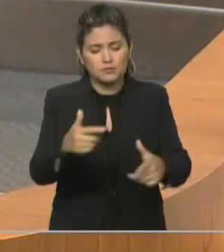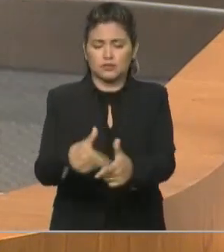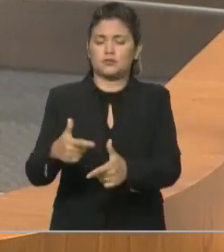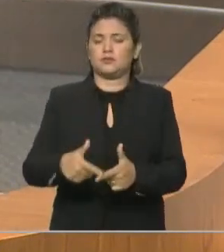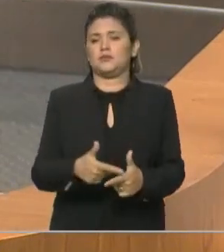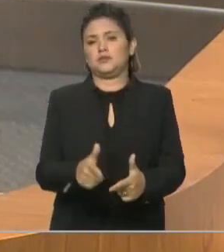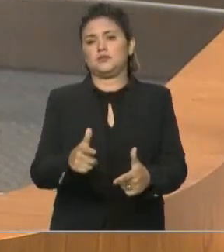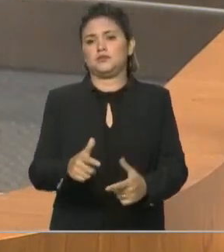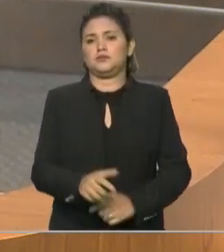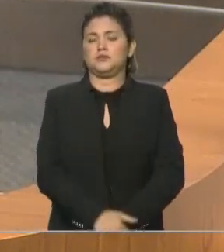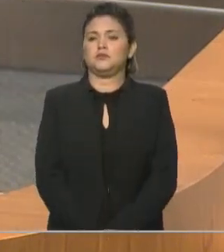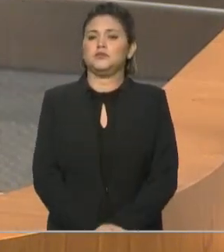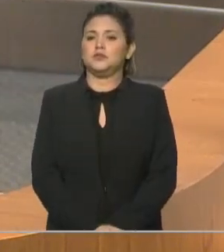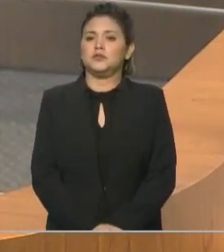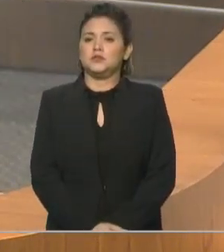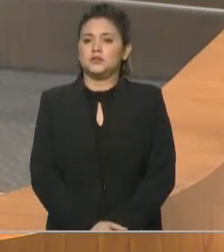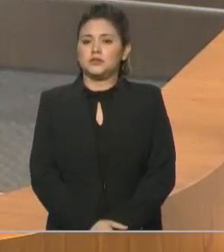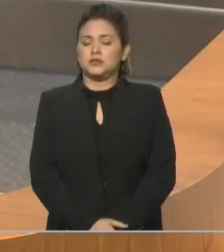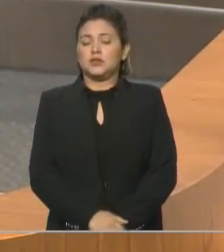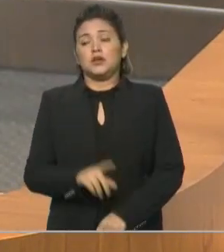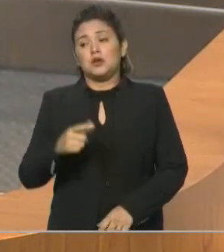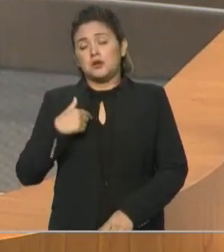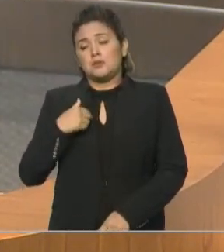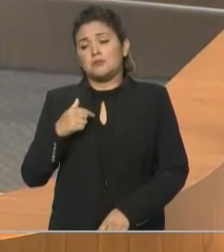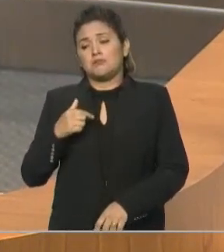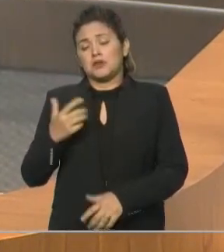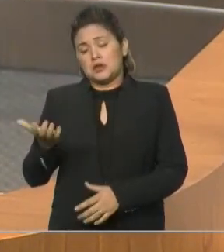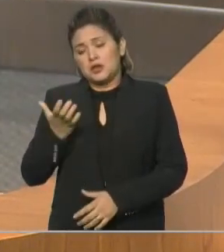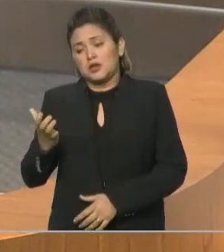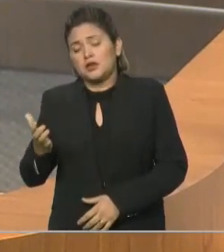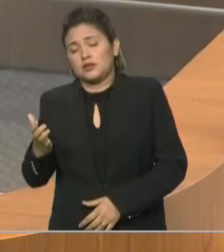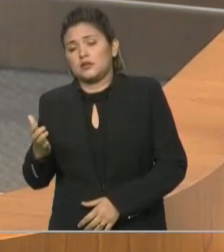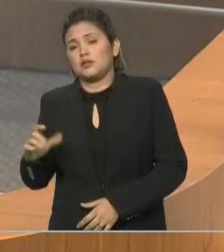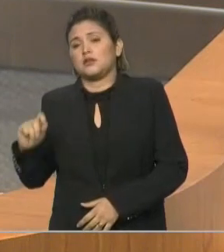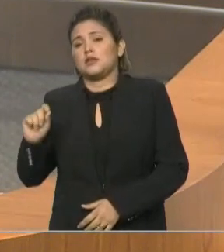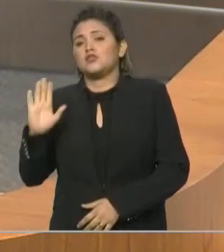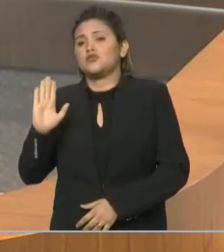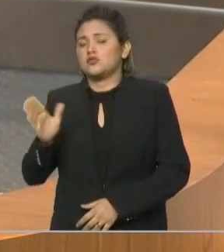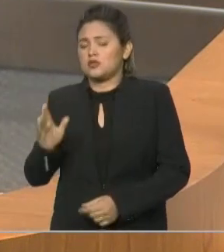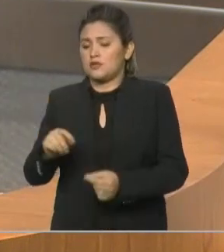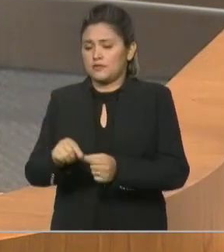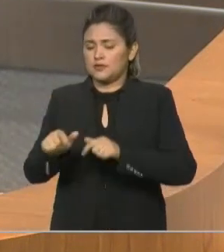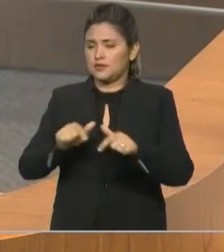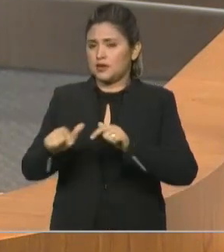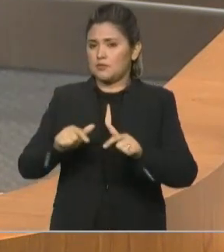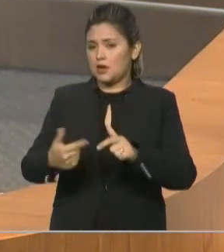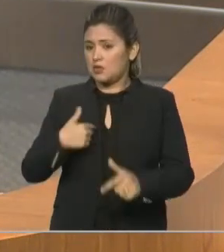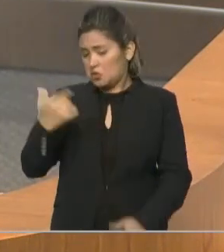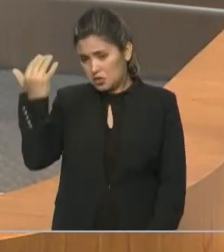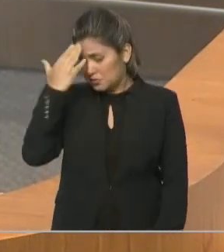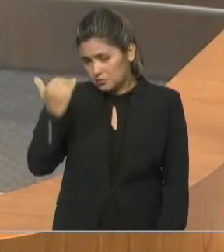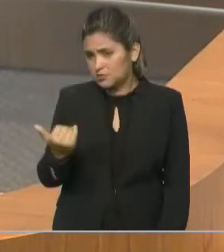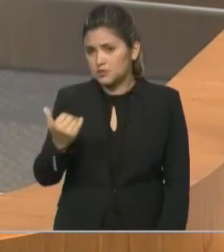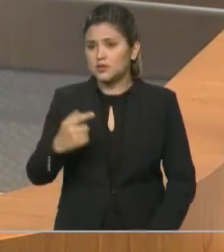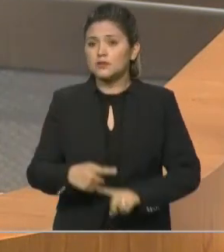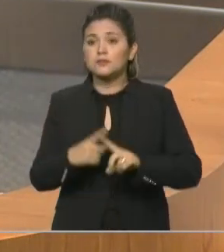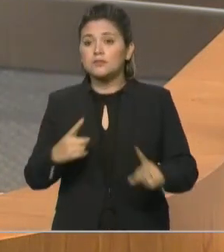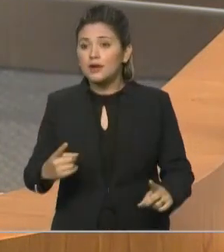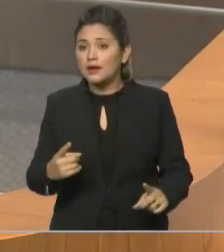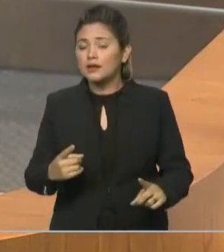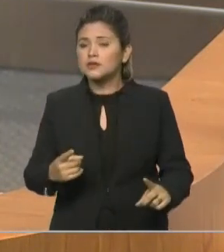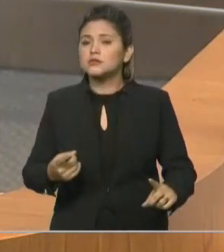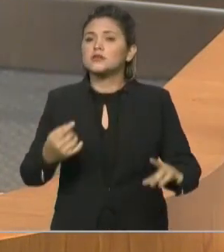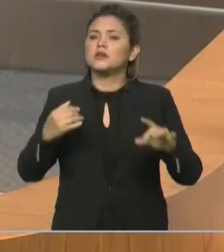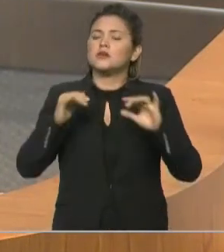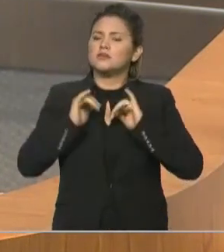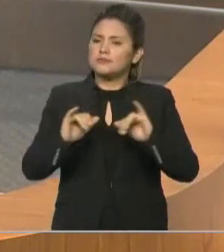aqui. Eu prefiro que seja, confesso a vocês que eu prefiro que seja. Mas se não for, fica aqui o registro parlamentar nas minhas missões